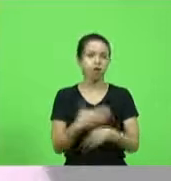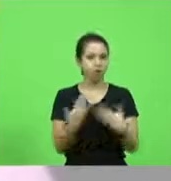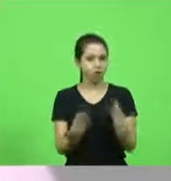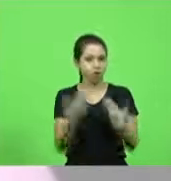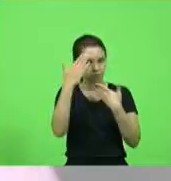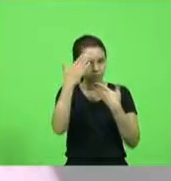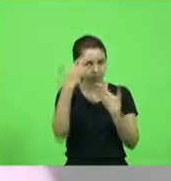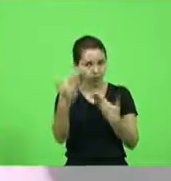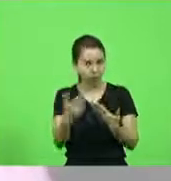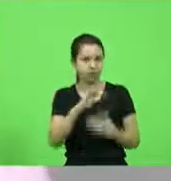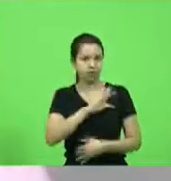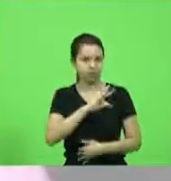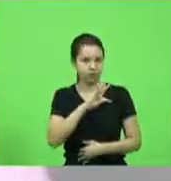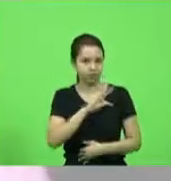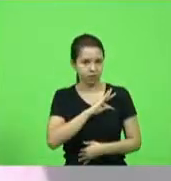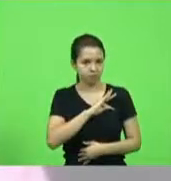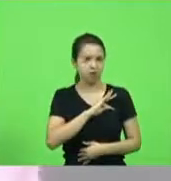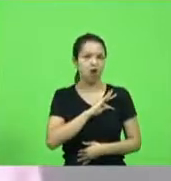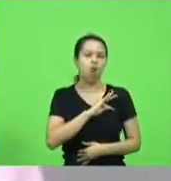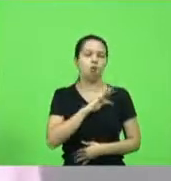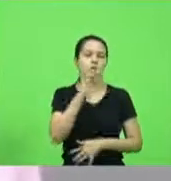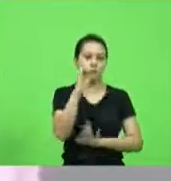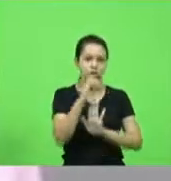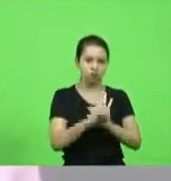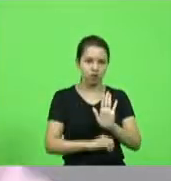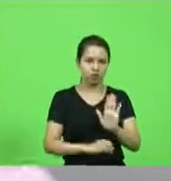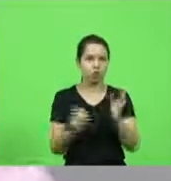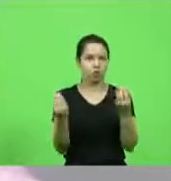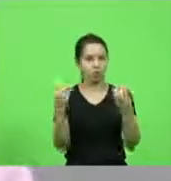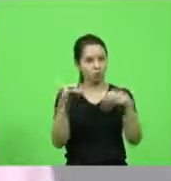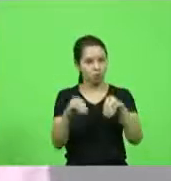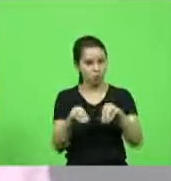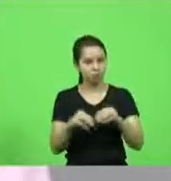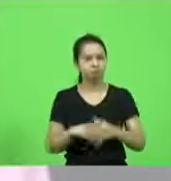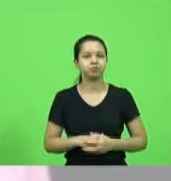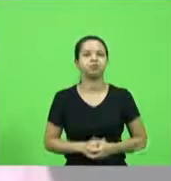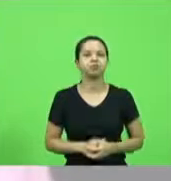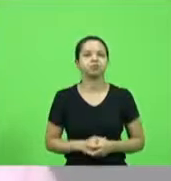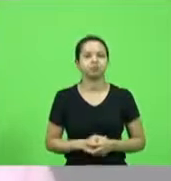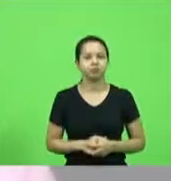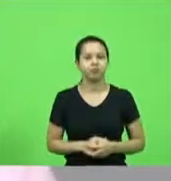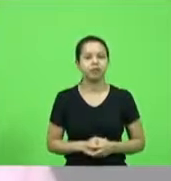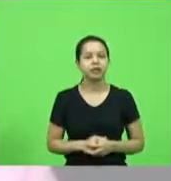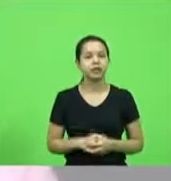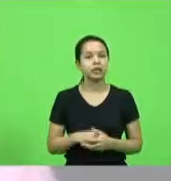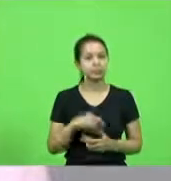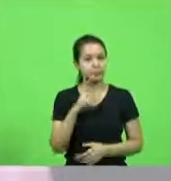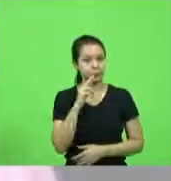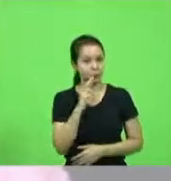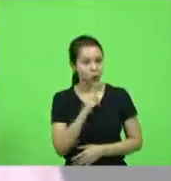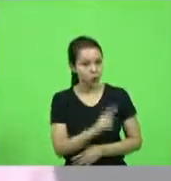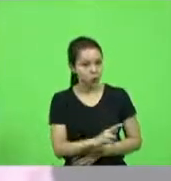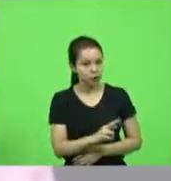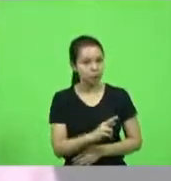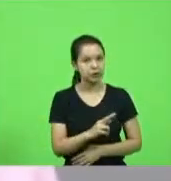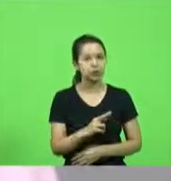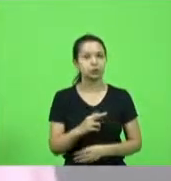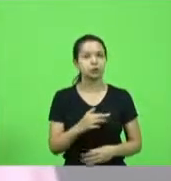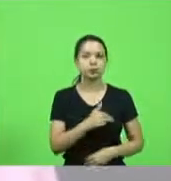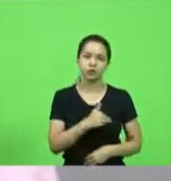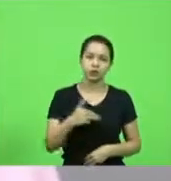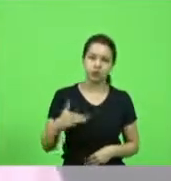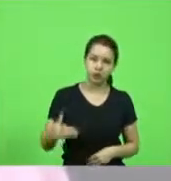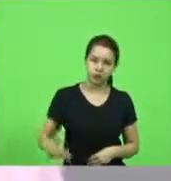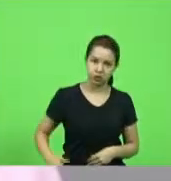aí por colocar o ofício para que todos vejam, resposta do Ministério. O ministro